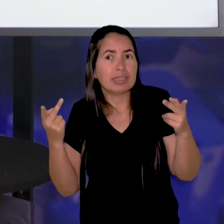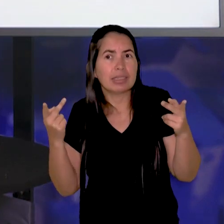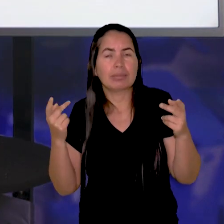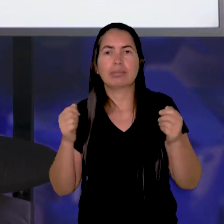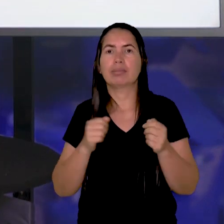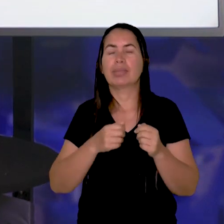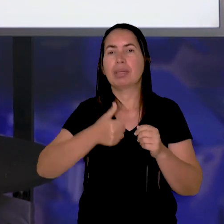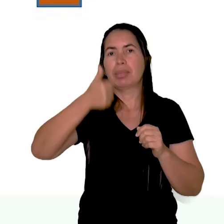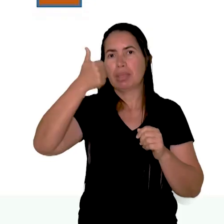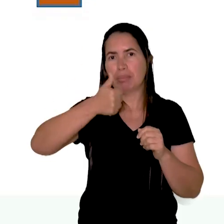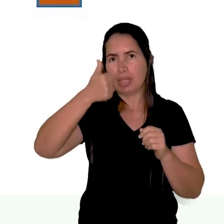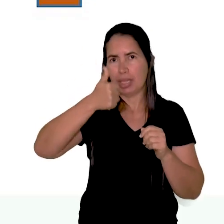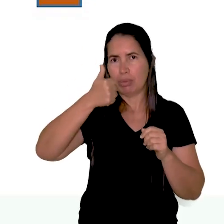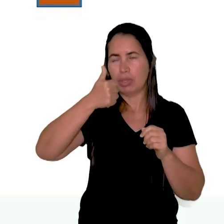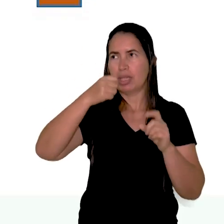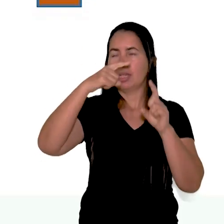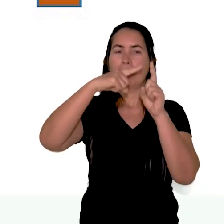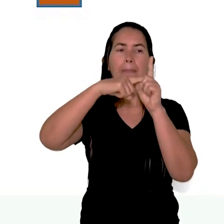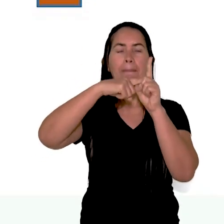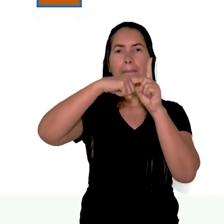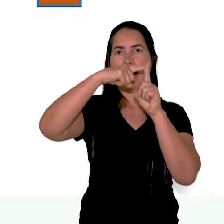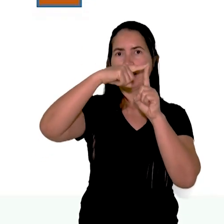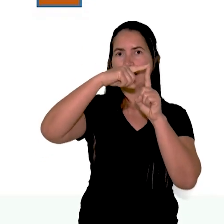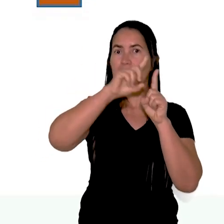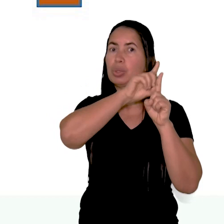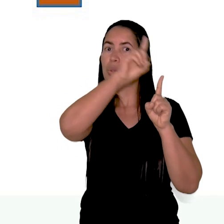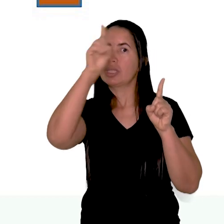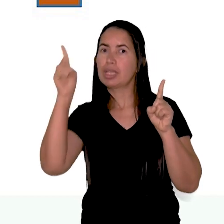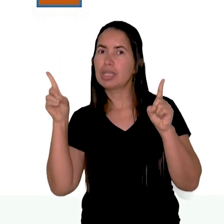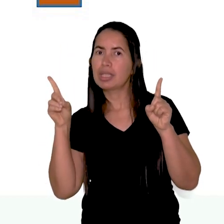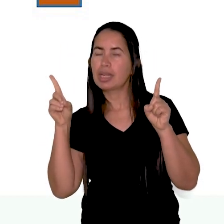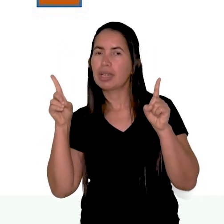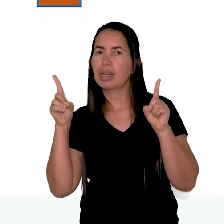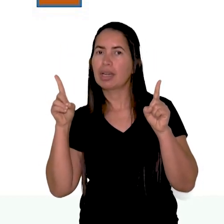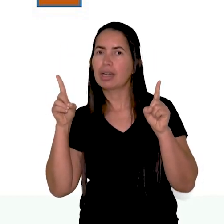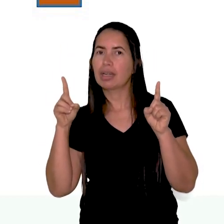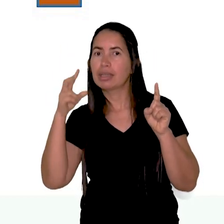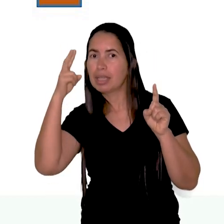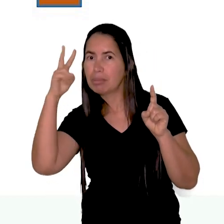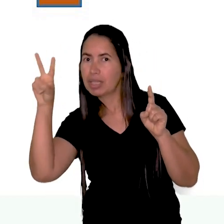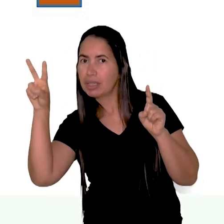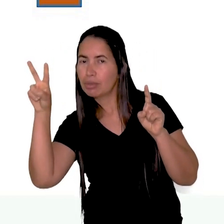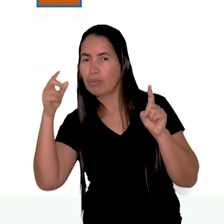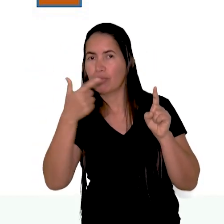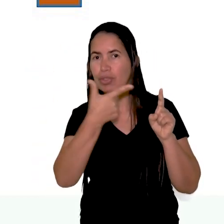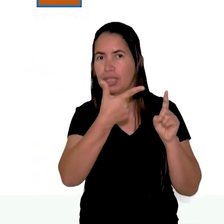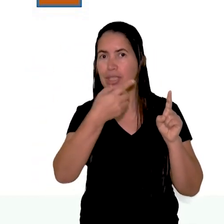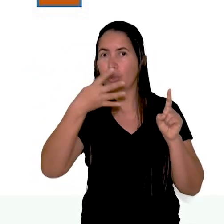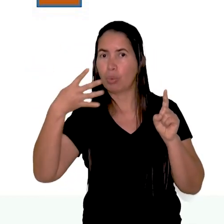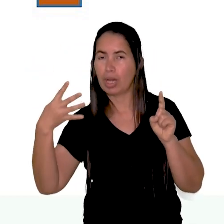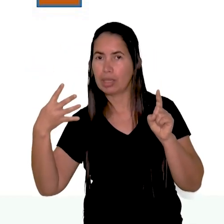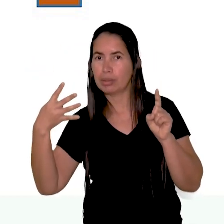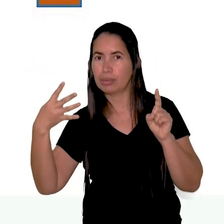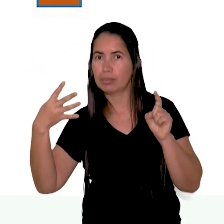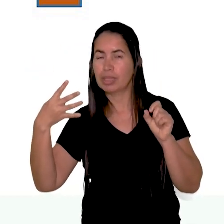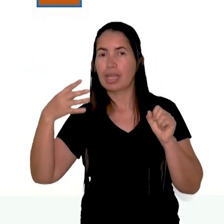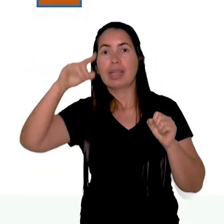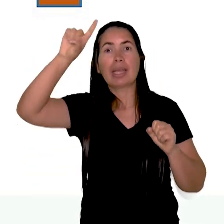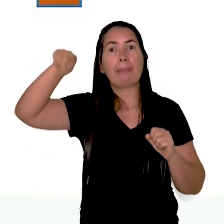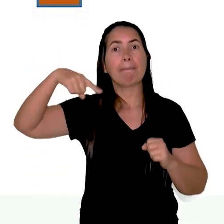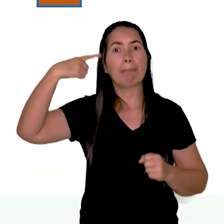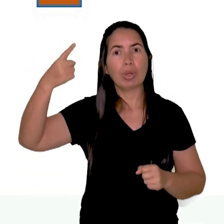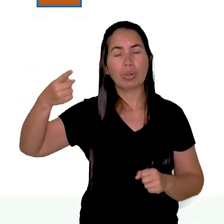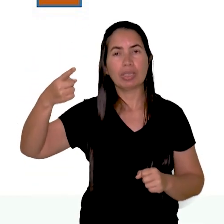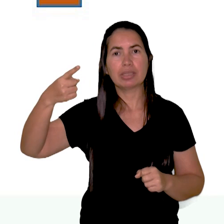vamos lá. Primeiro, colocar a temperatura máxima do dia, que foi Relembrando, 24.